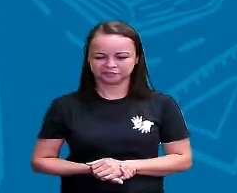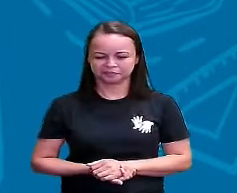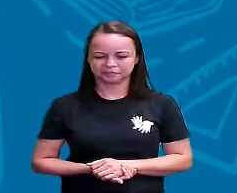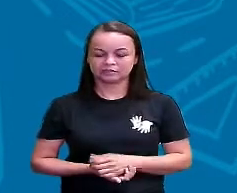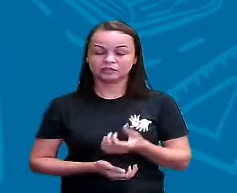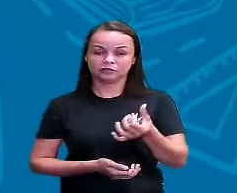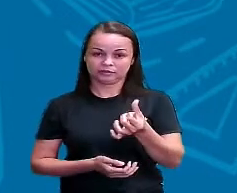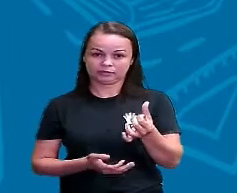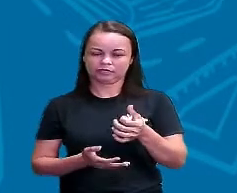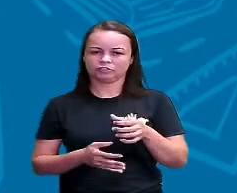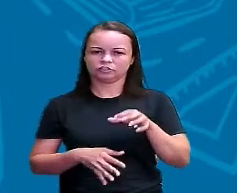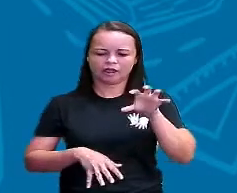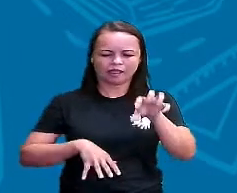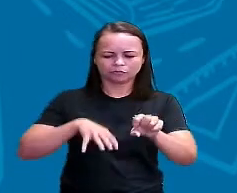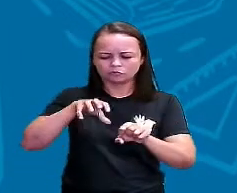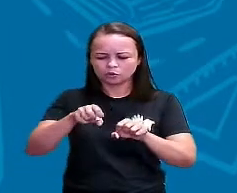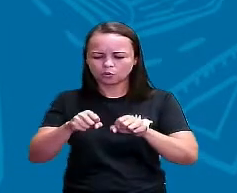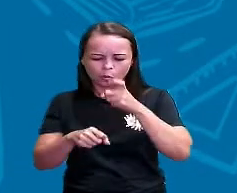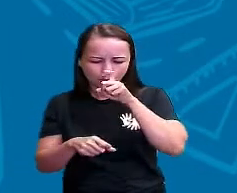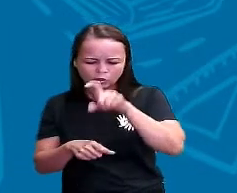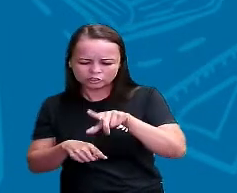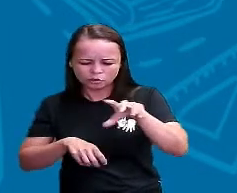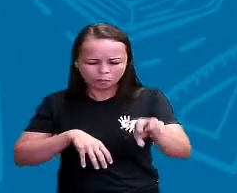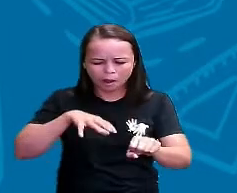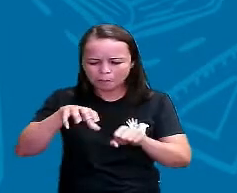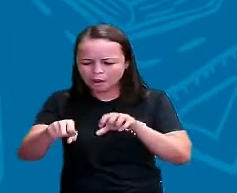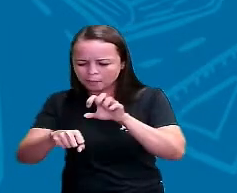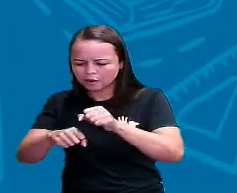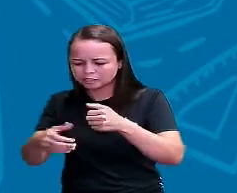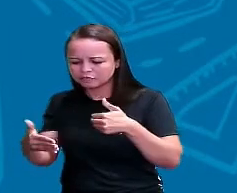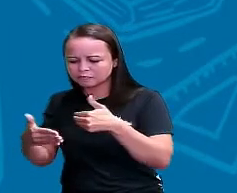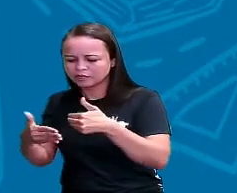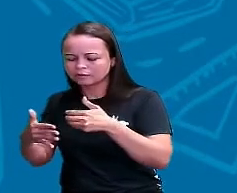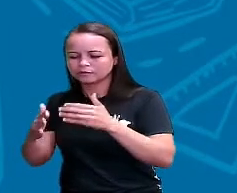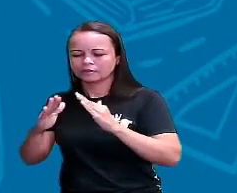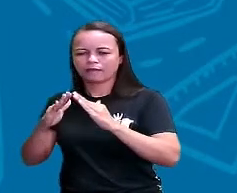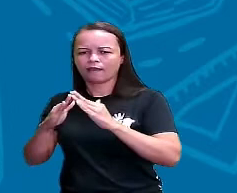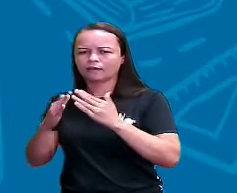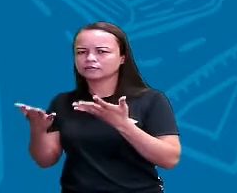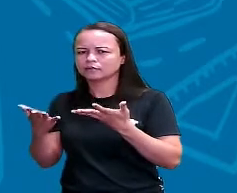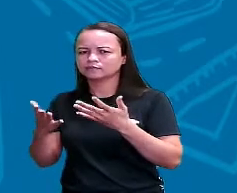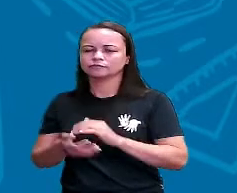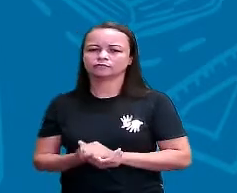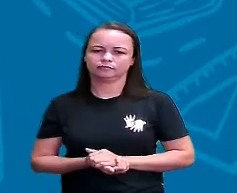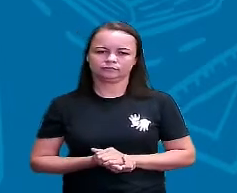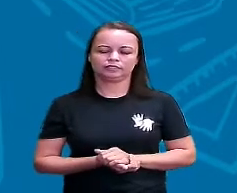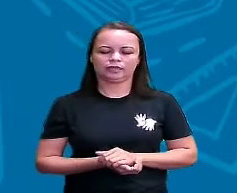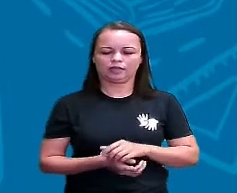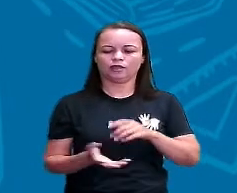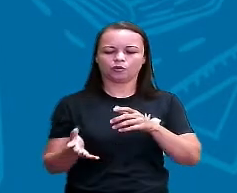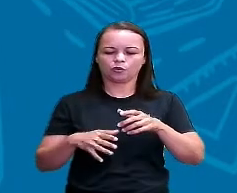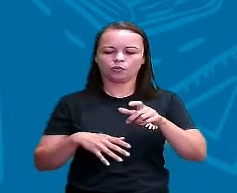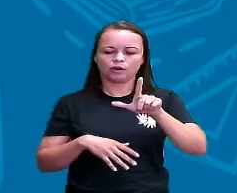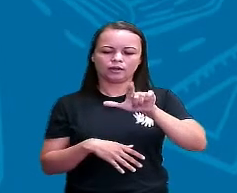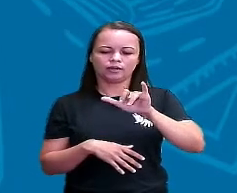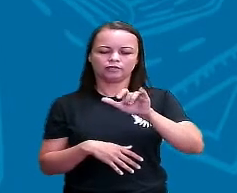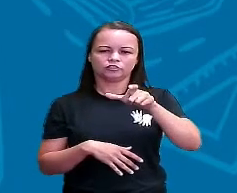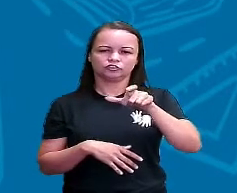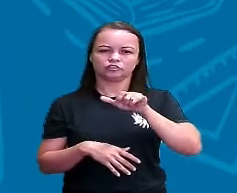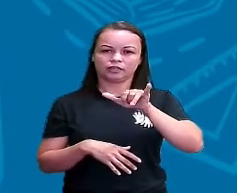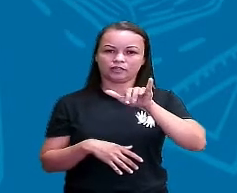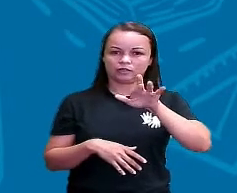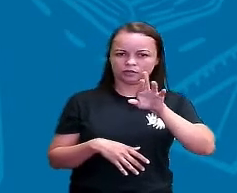nossos lixos em frente às nossas casas. Como é o nome dessa profissão? É o lixeiro. E